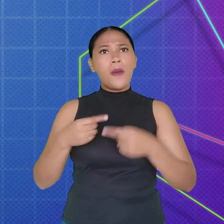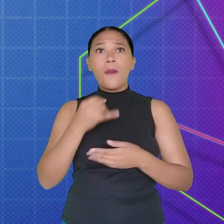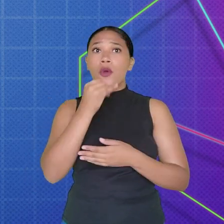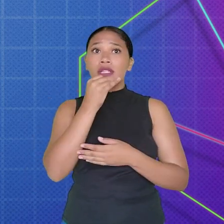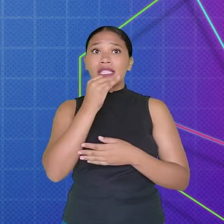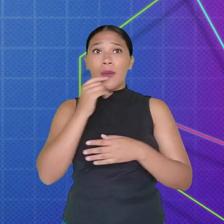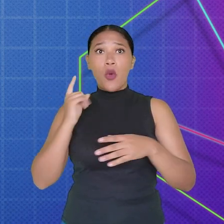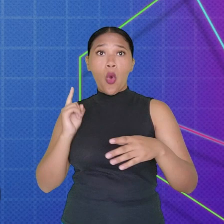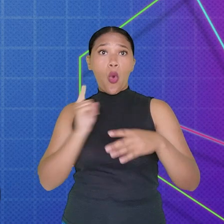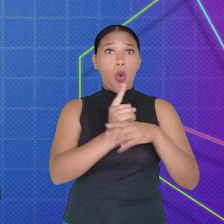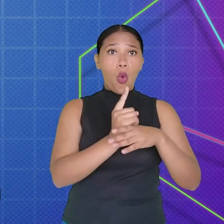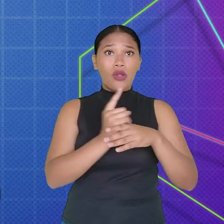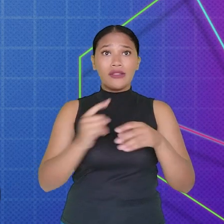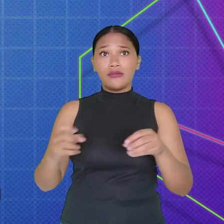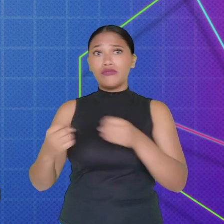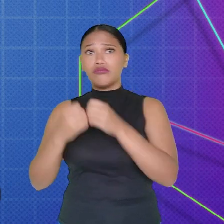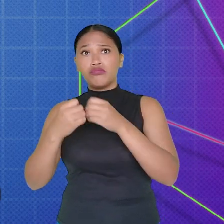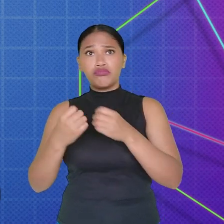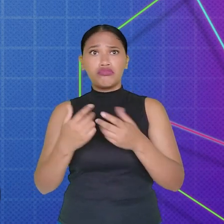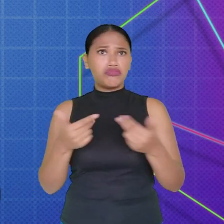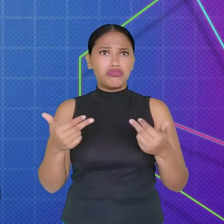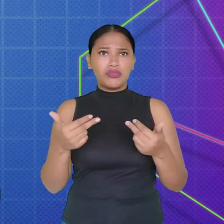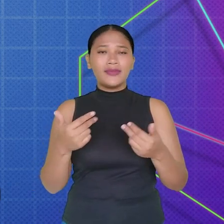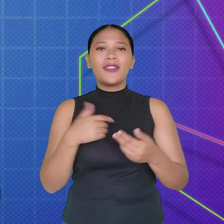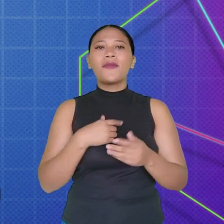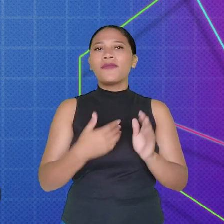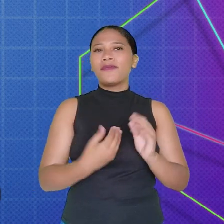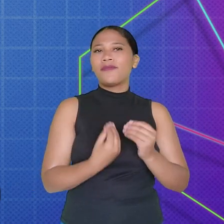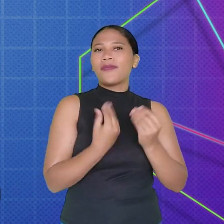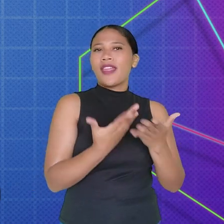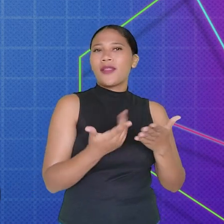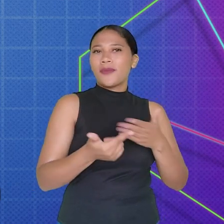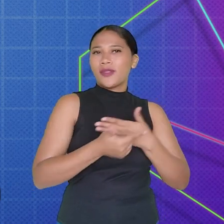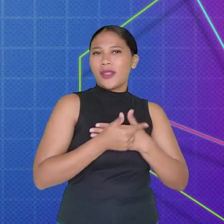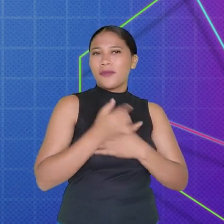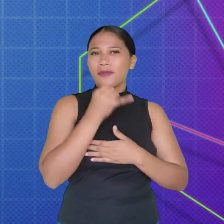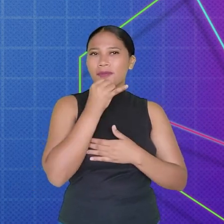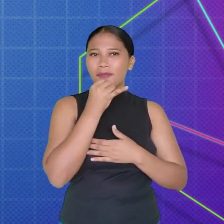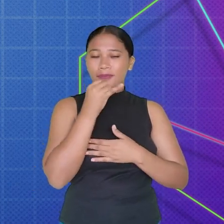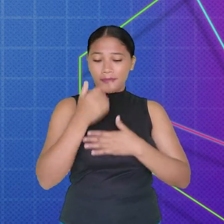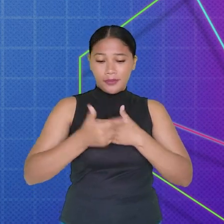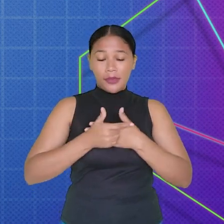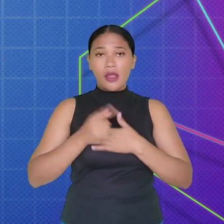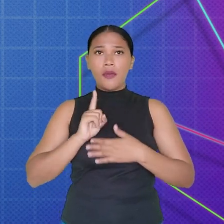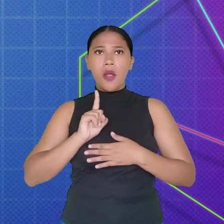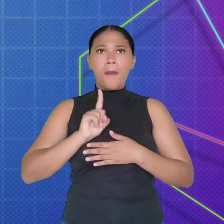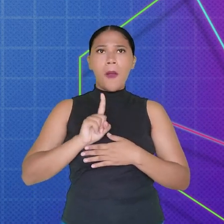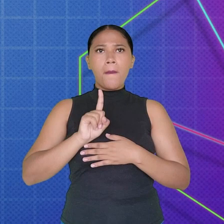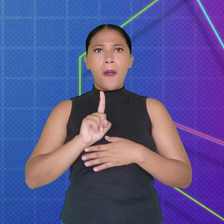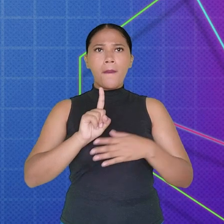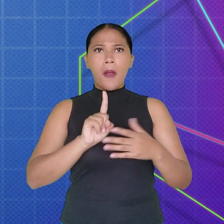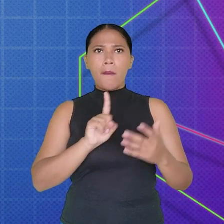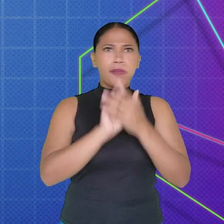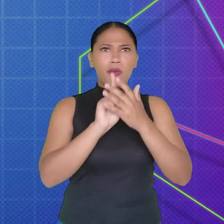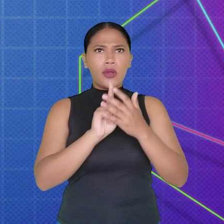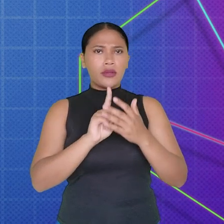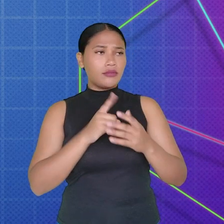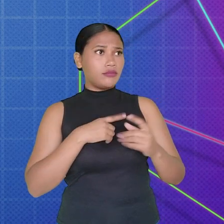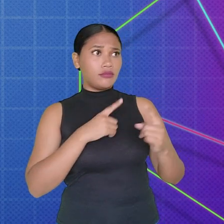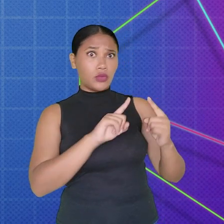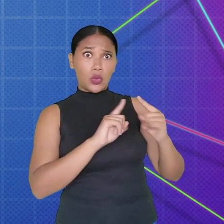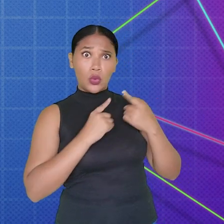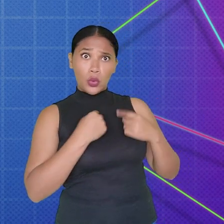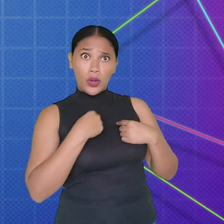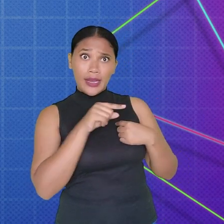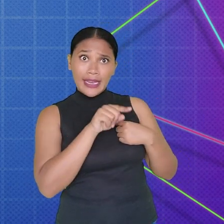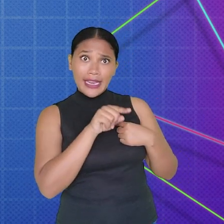colisão do Construct. Algumas delas incluem dano ao personagem. Quando o personagem colide com um objeto inimigo, é possível